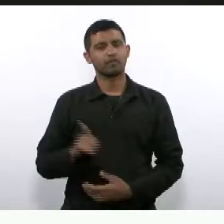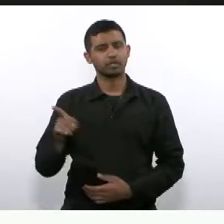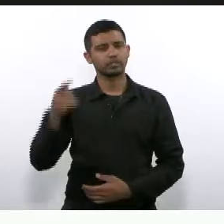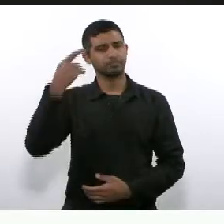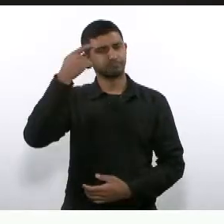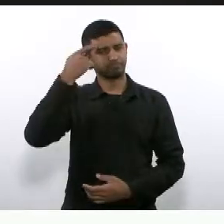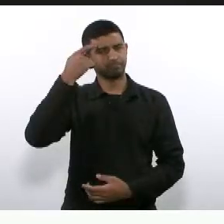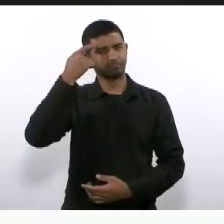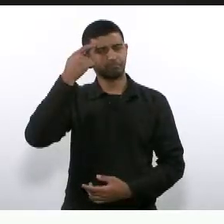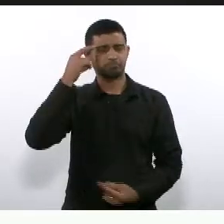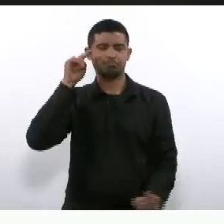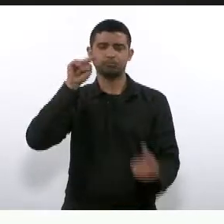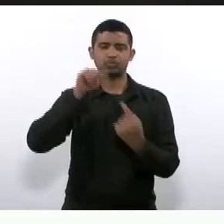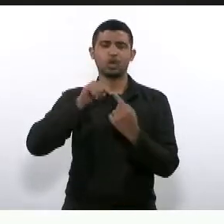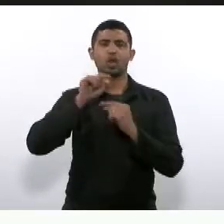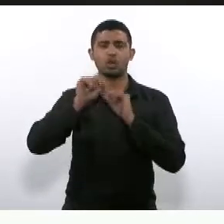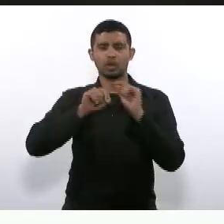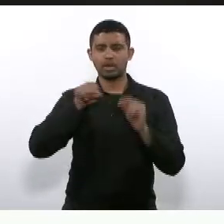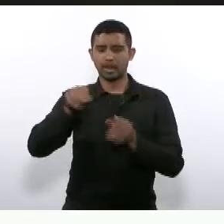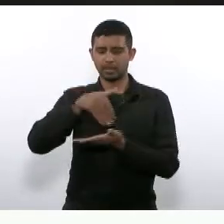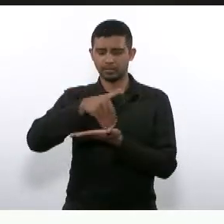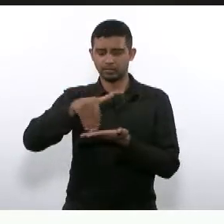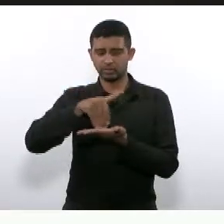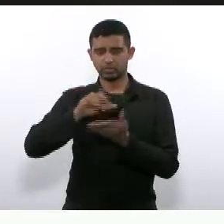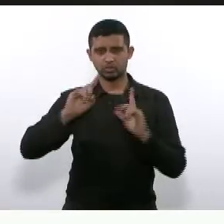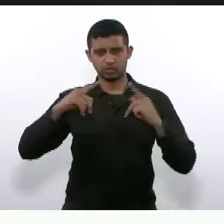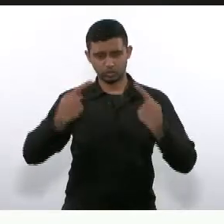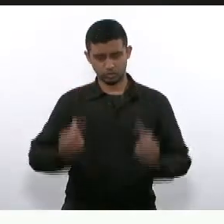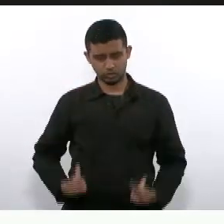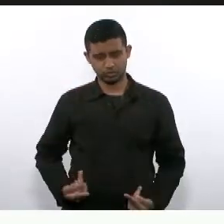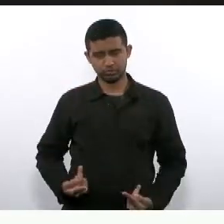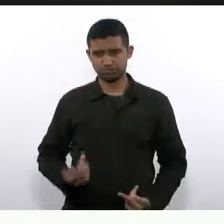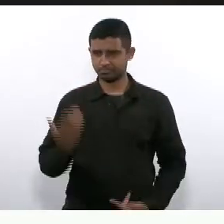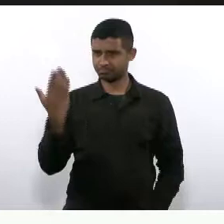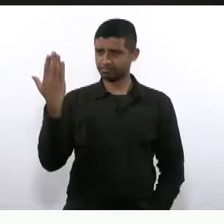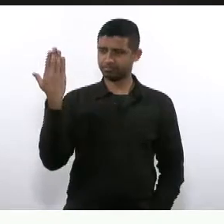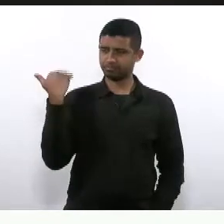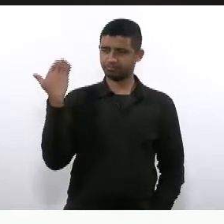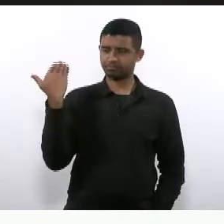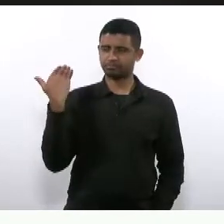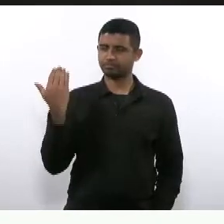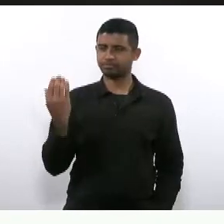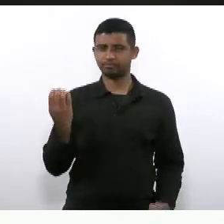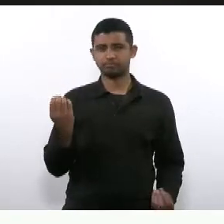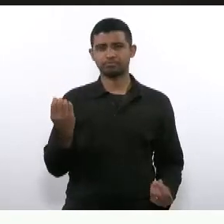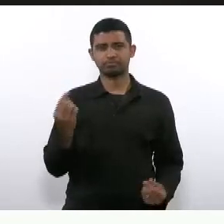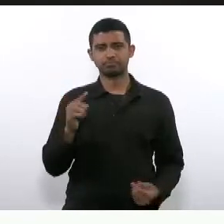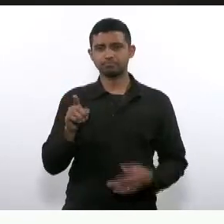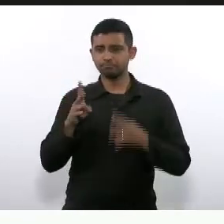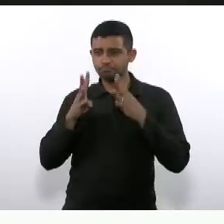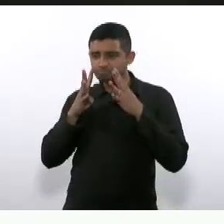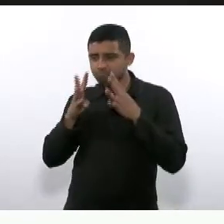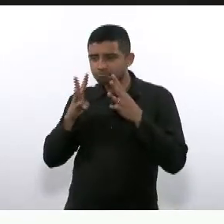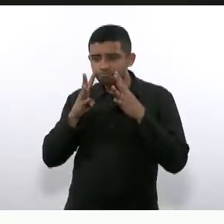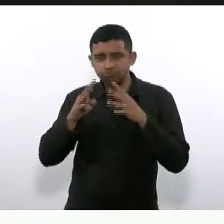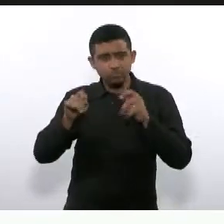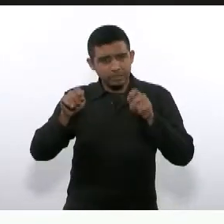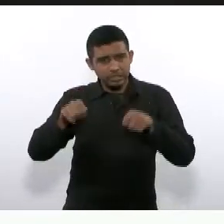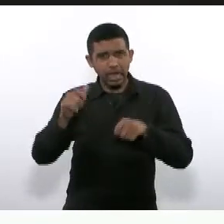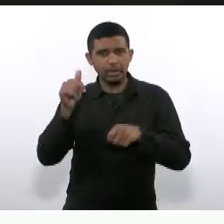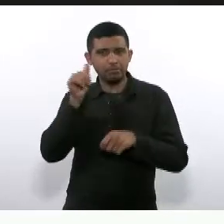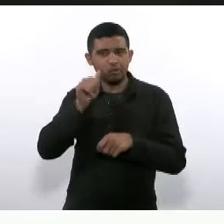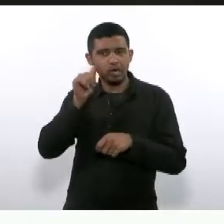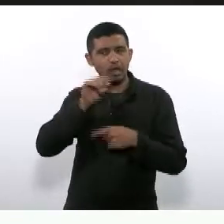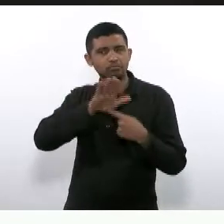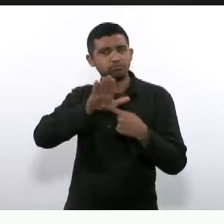seu entendimento é de que a Secretaria de Direitos Humanos, naquele momento, estaria atendendo às demandas das